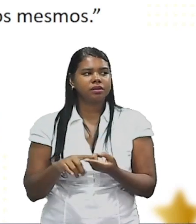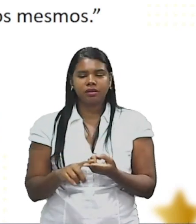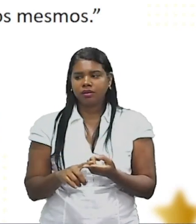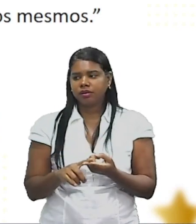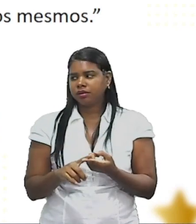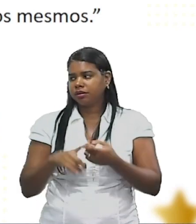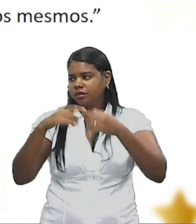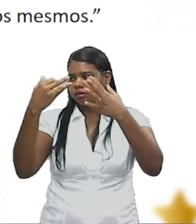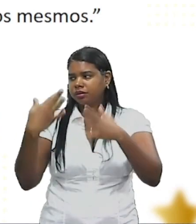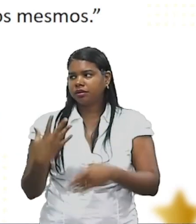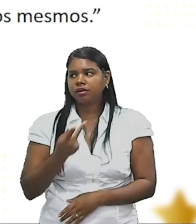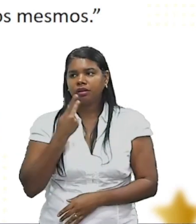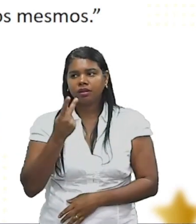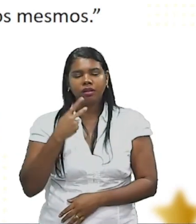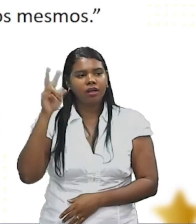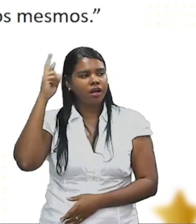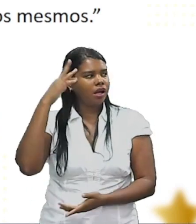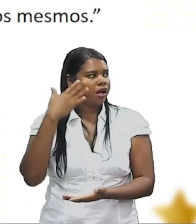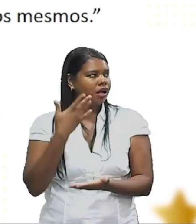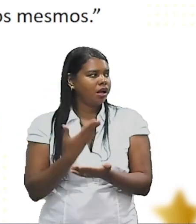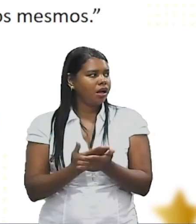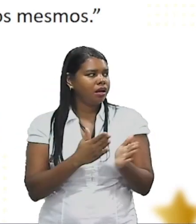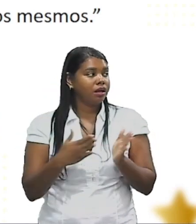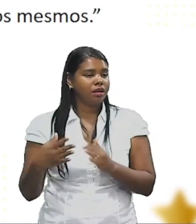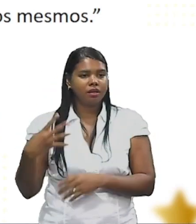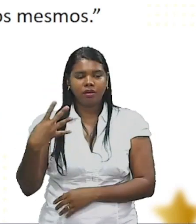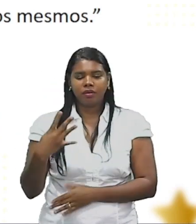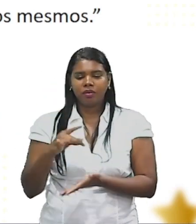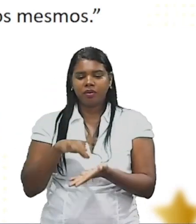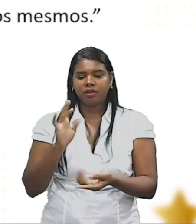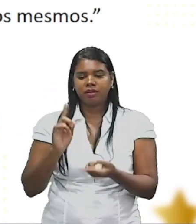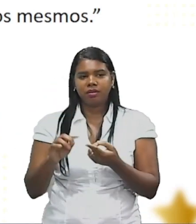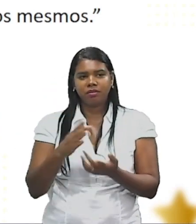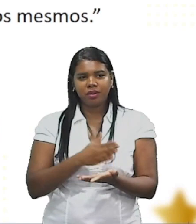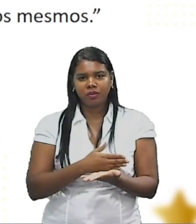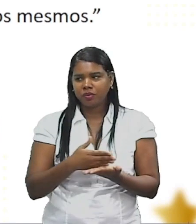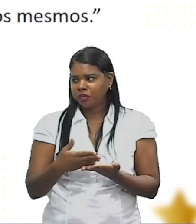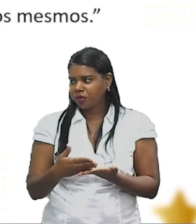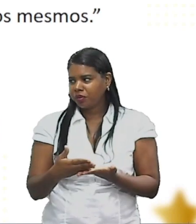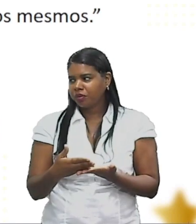que na história houve 4 estágios da qualidade. No começo, né,